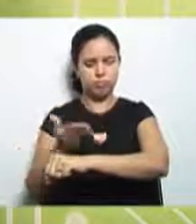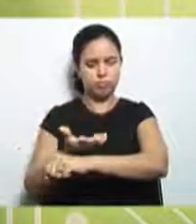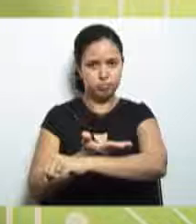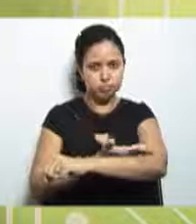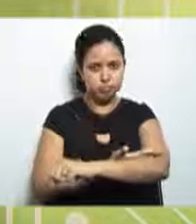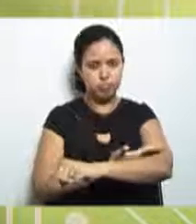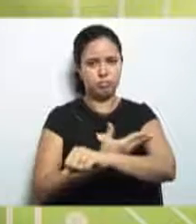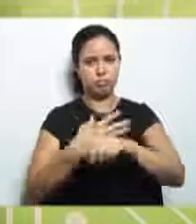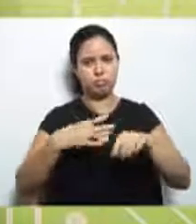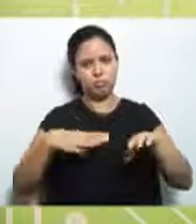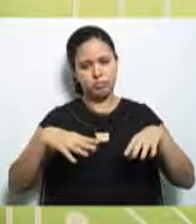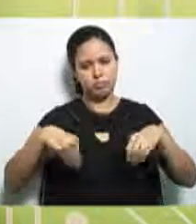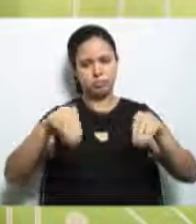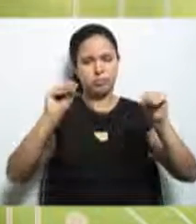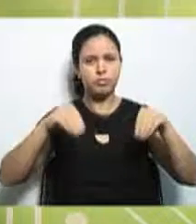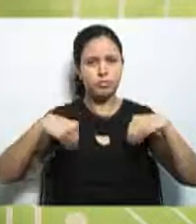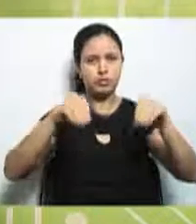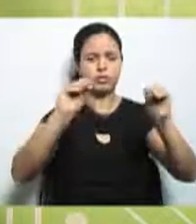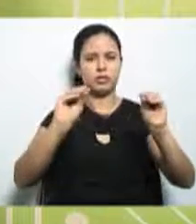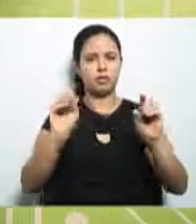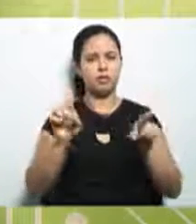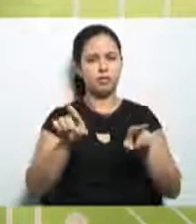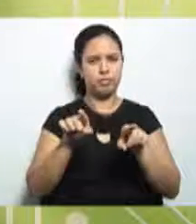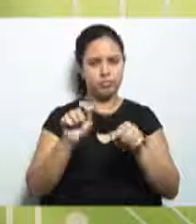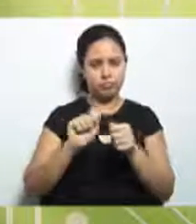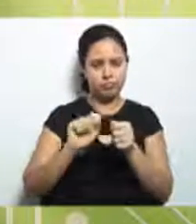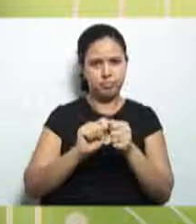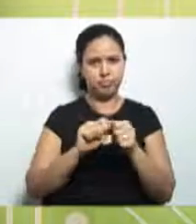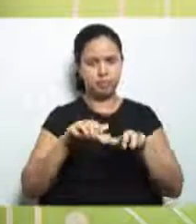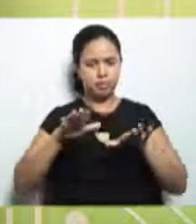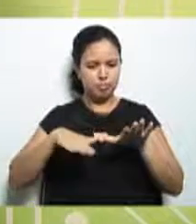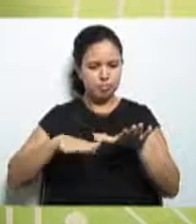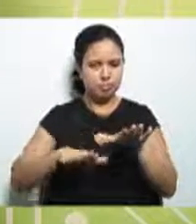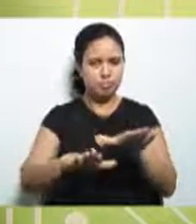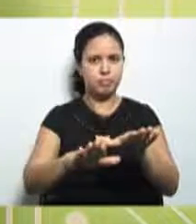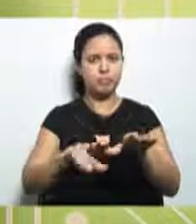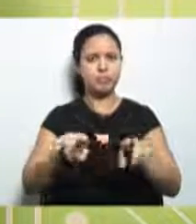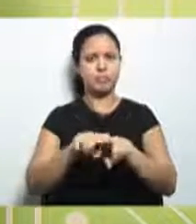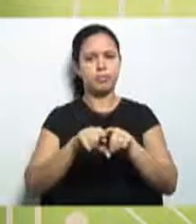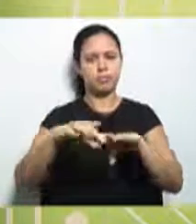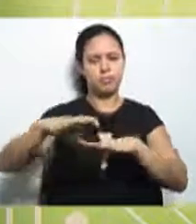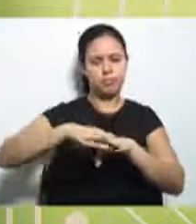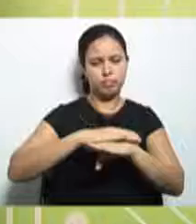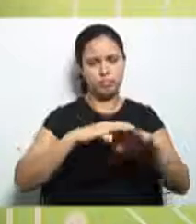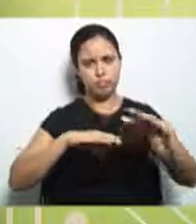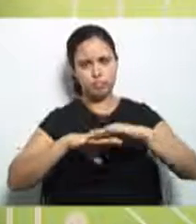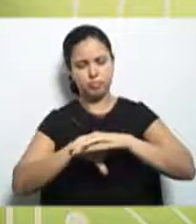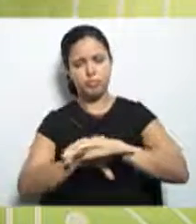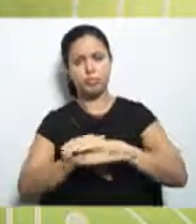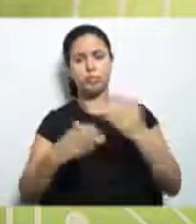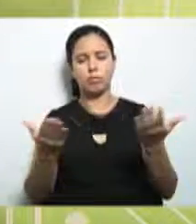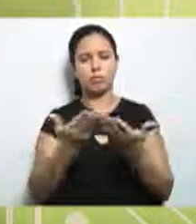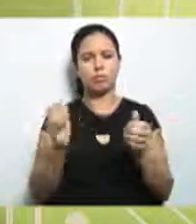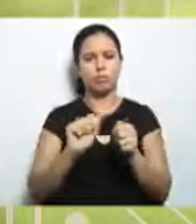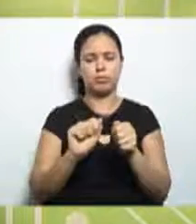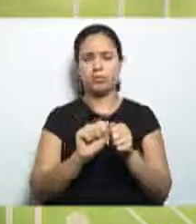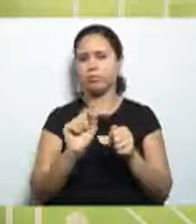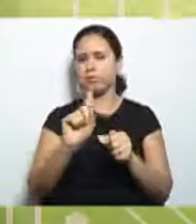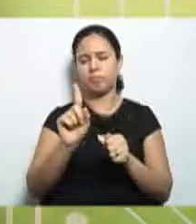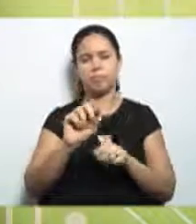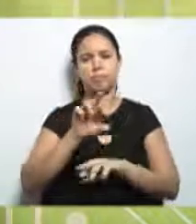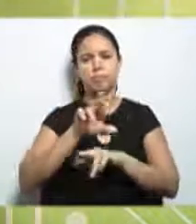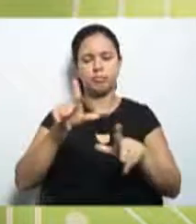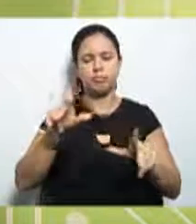tecido, do tecido fazer a roupa, produzir todo o meu sapato, e hoje a gente não faz mais isso. Hoje, algumas pessoas